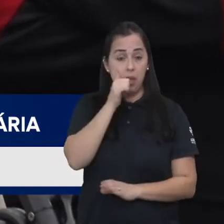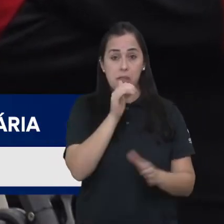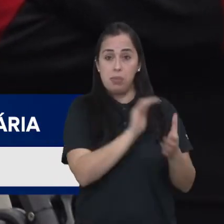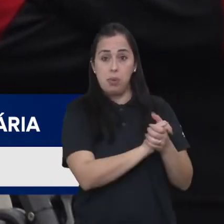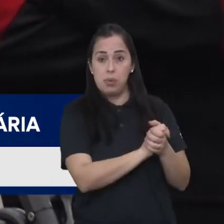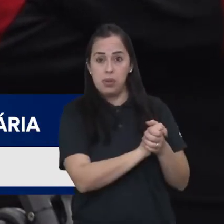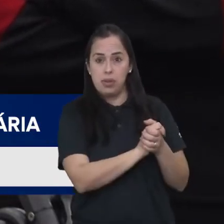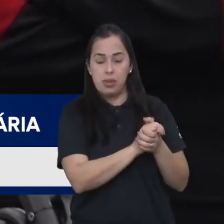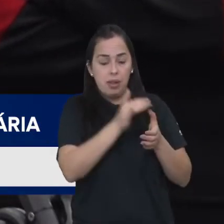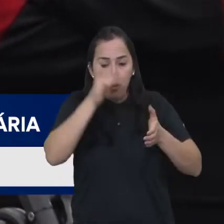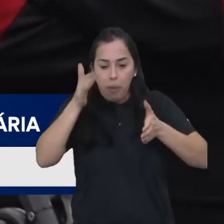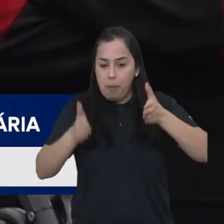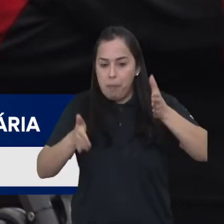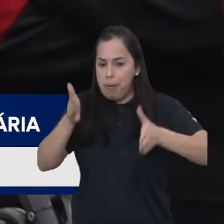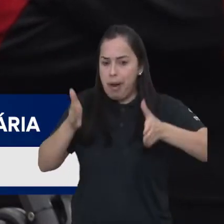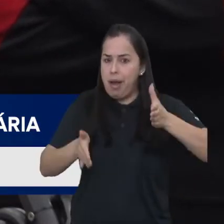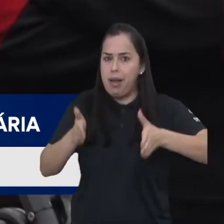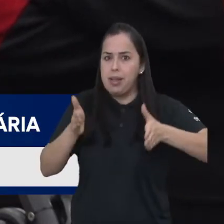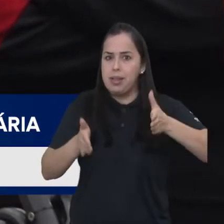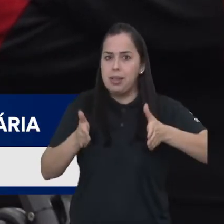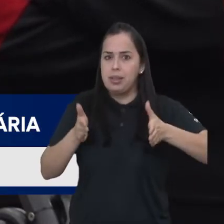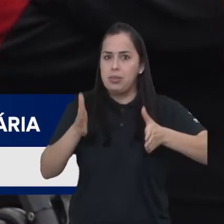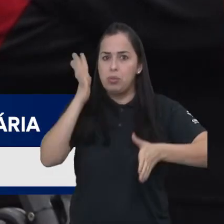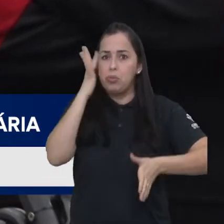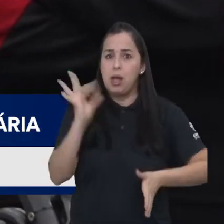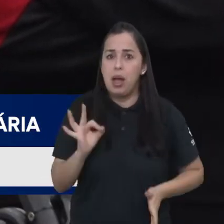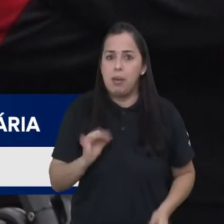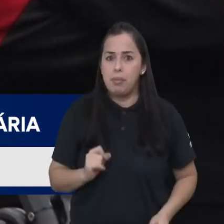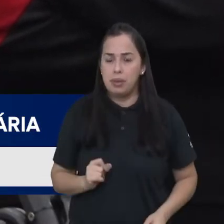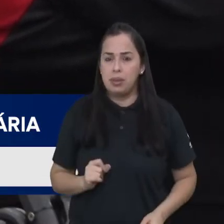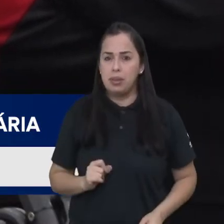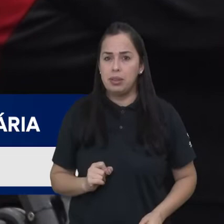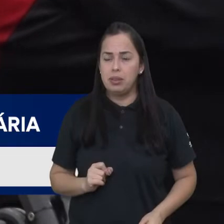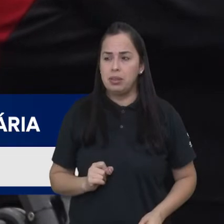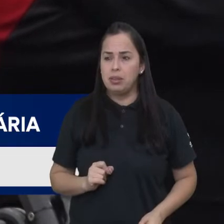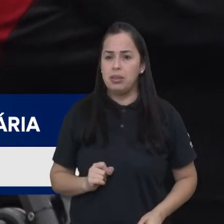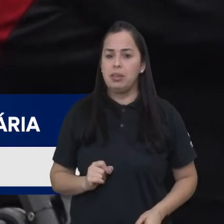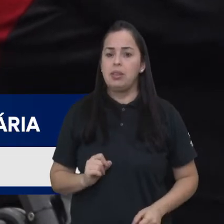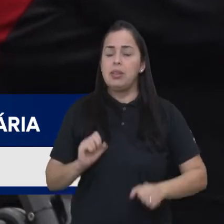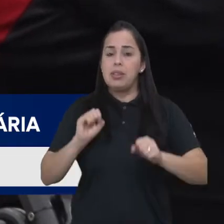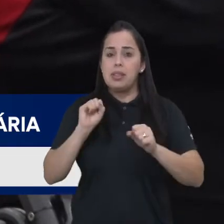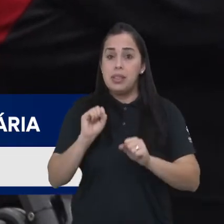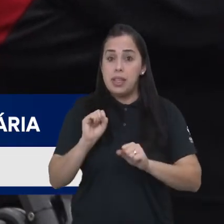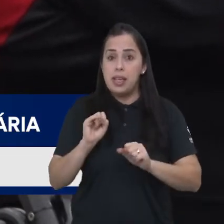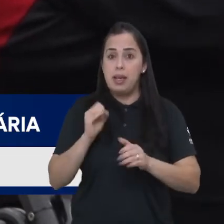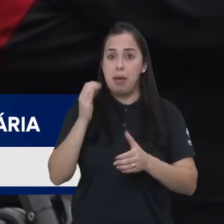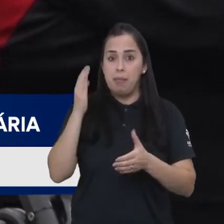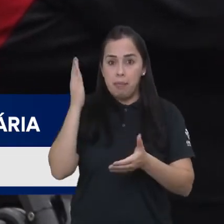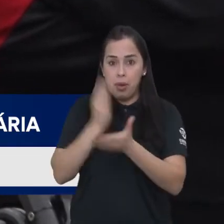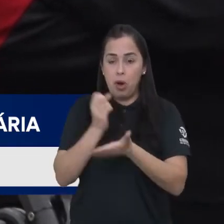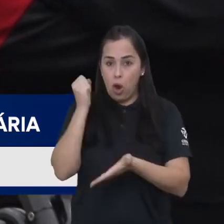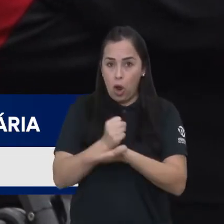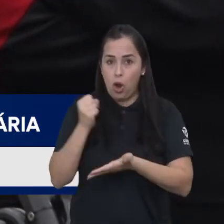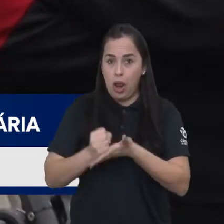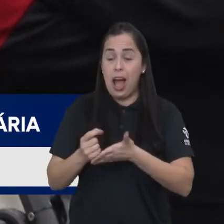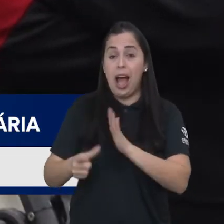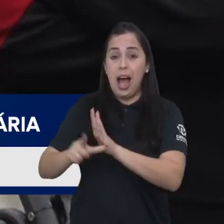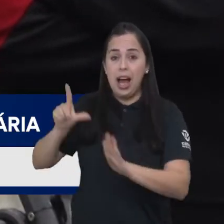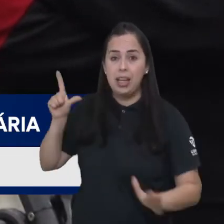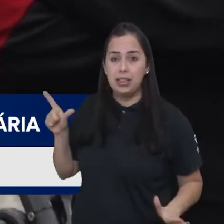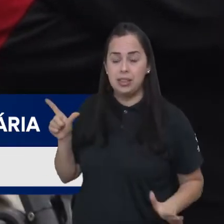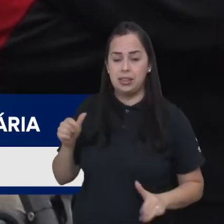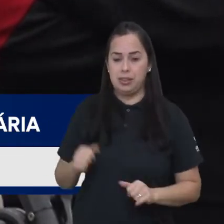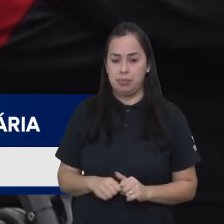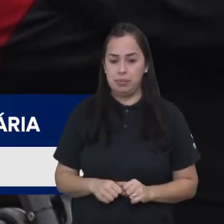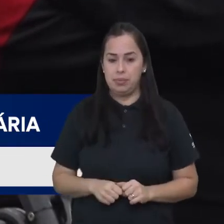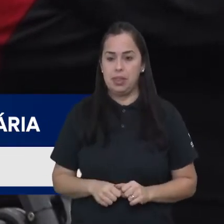sabia que o prazo que eles dão, que tinha que seguir aqueles prazos. gente poderia ter protocolado antes. Isso é uma das